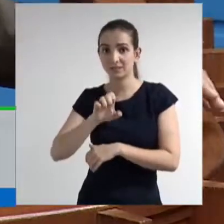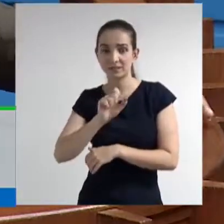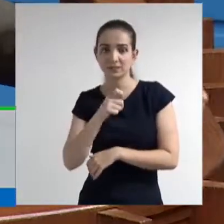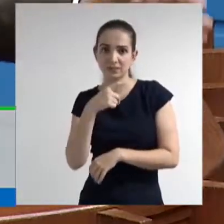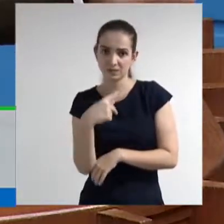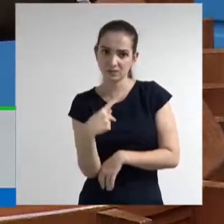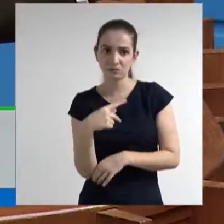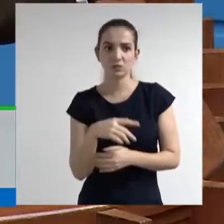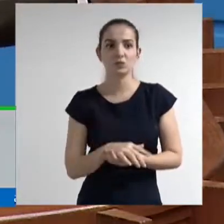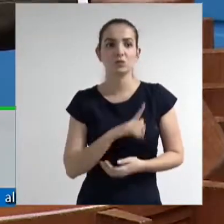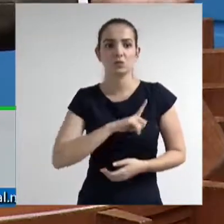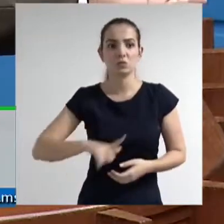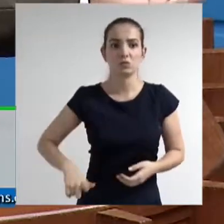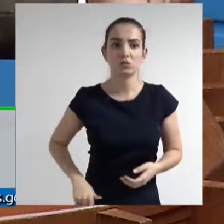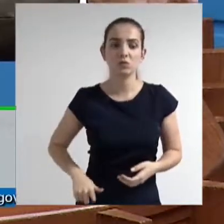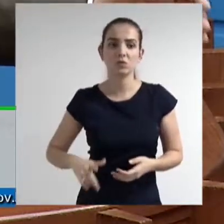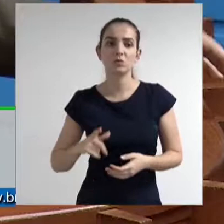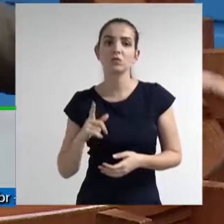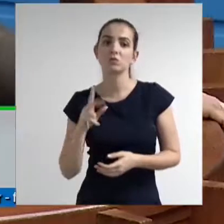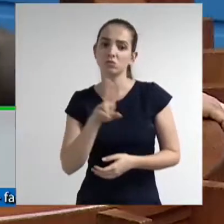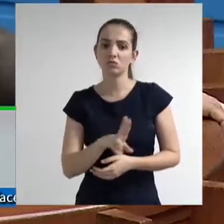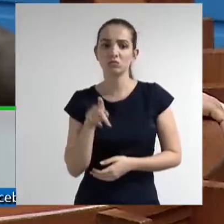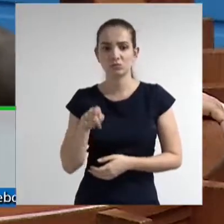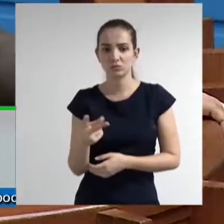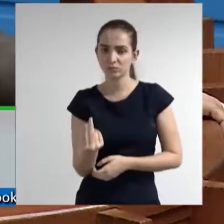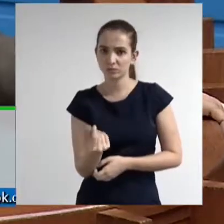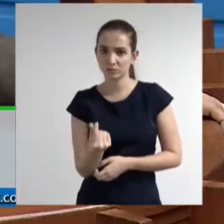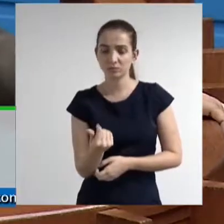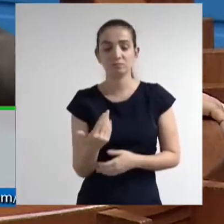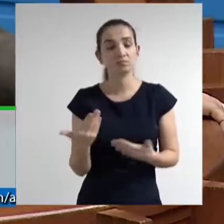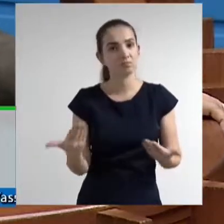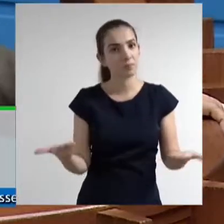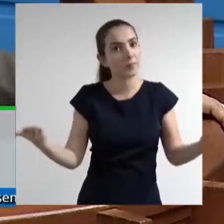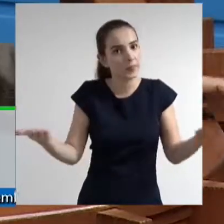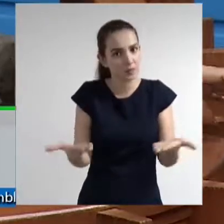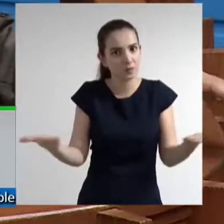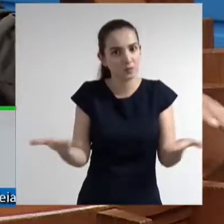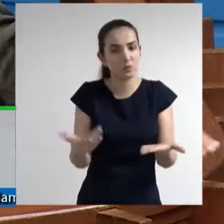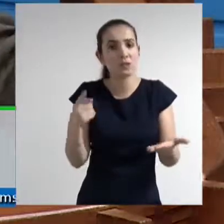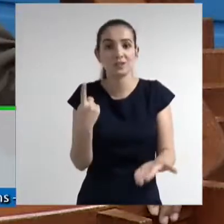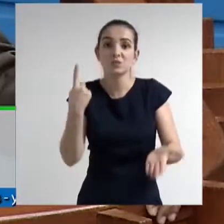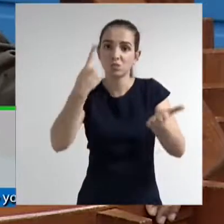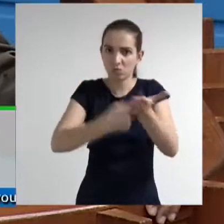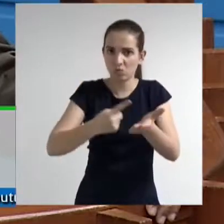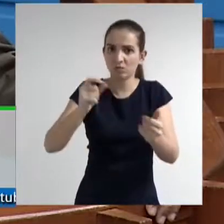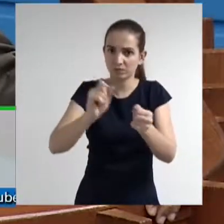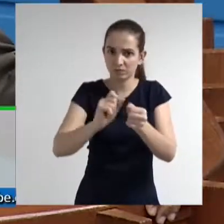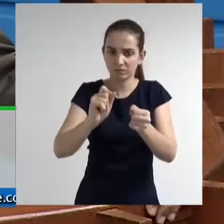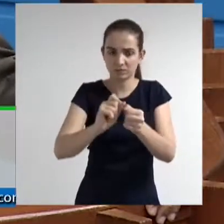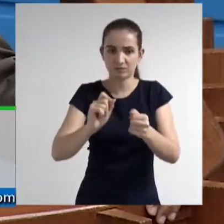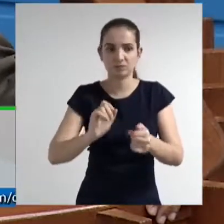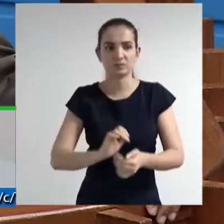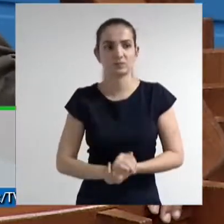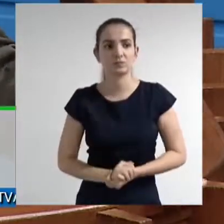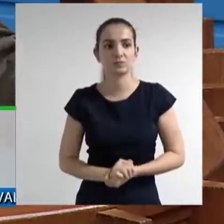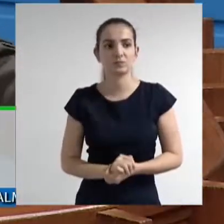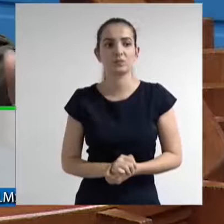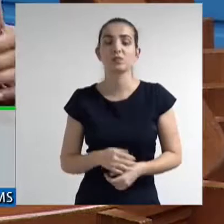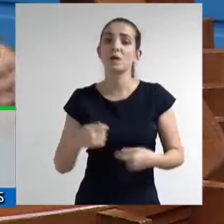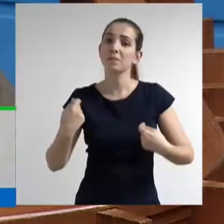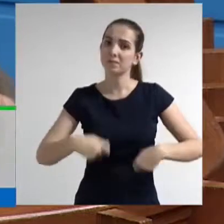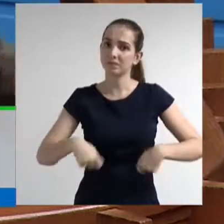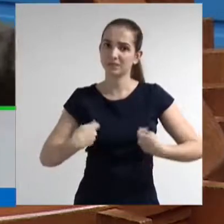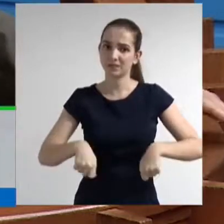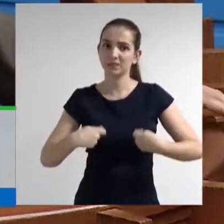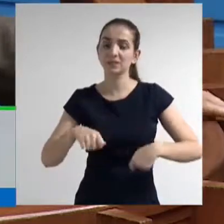adiantados, o governo, obviamente, utilizou o recurso. E hoje, para esse acordo ser feito, é necessário